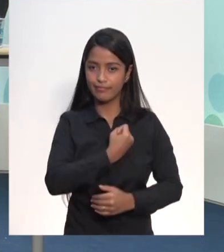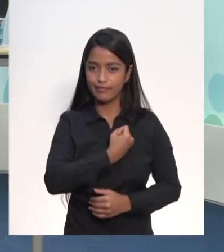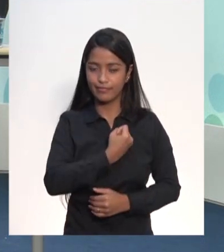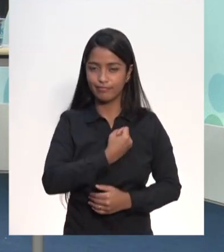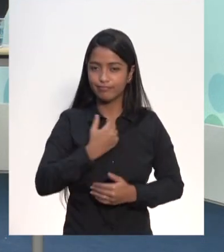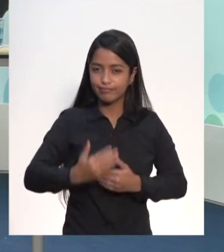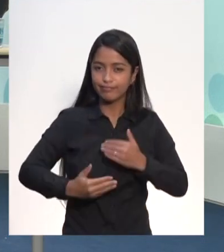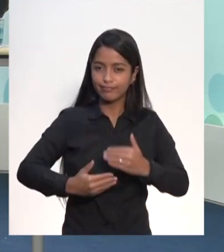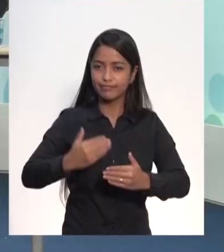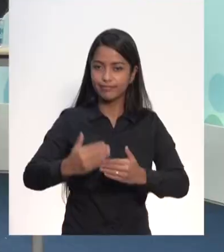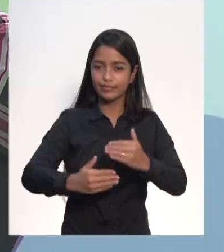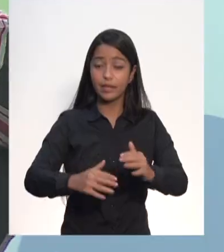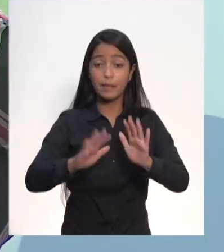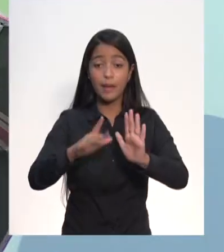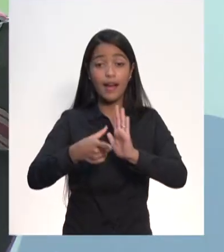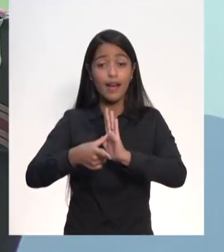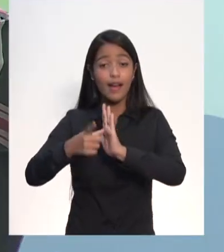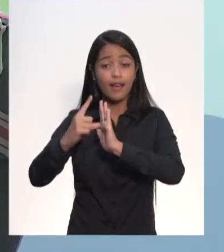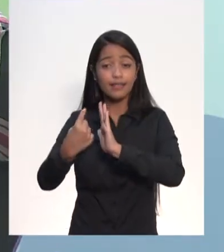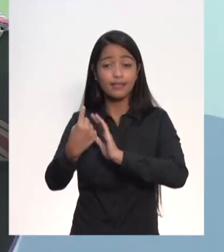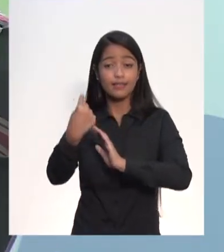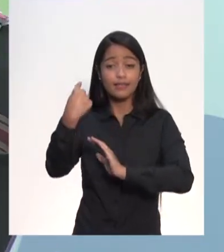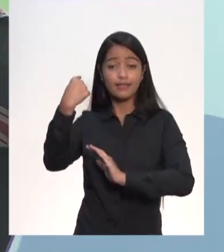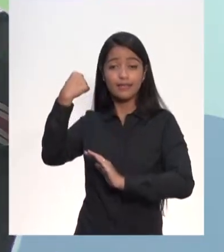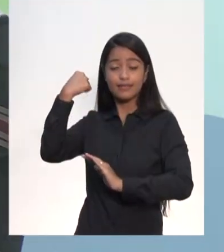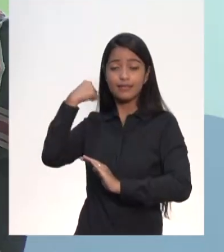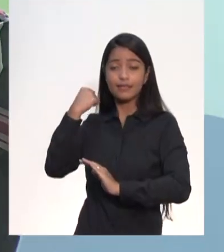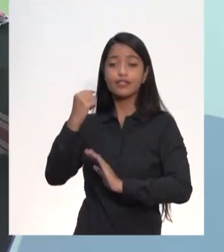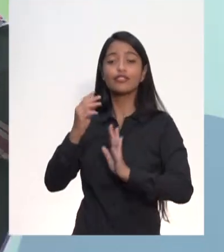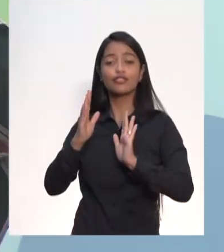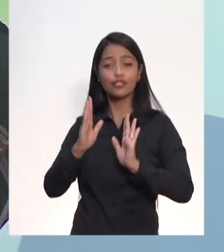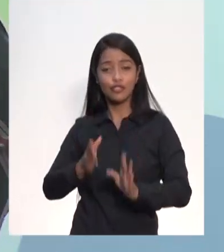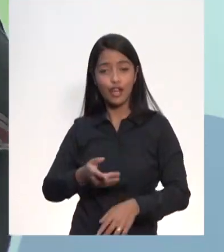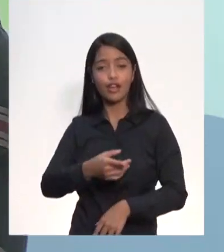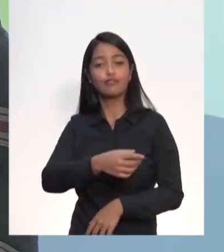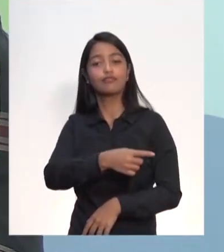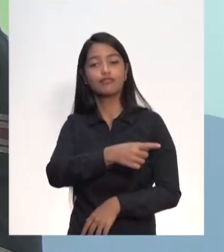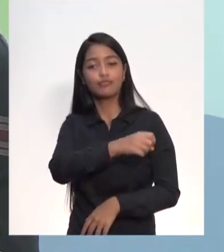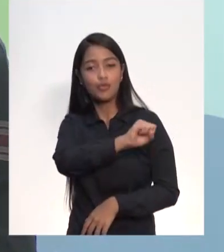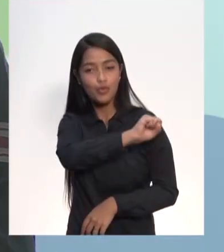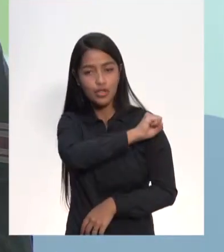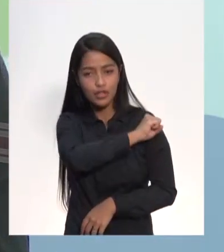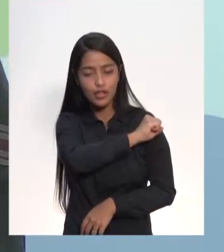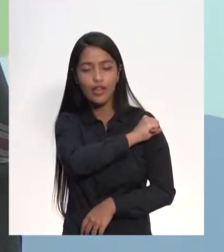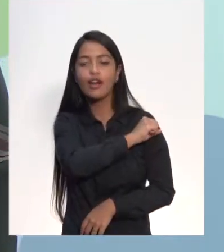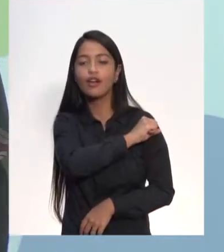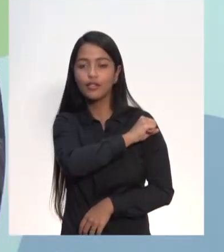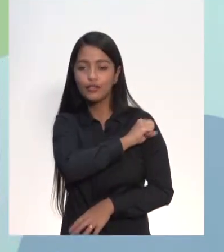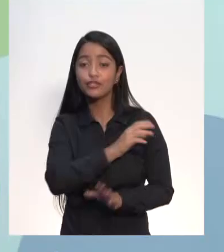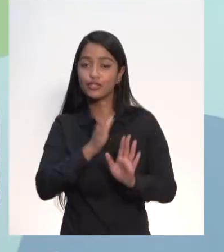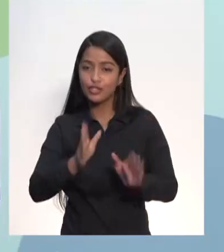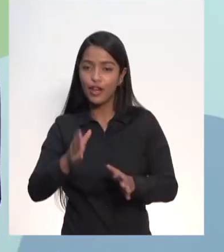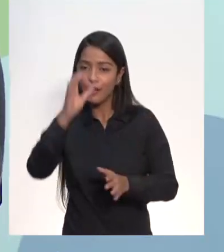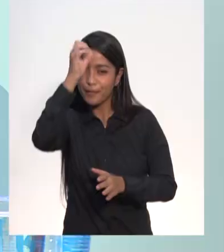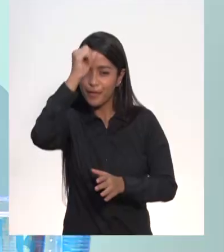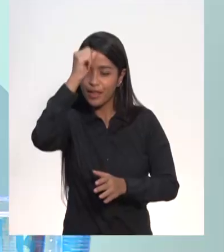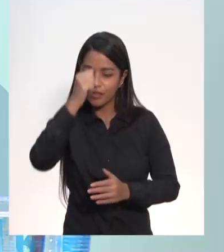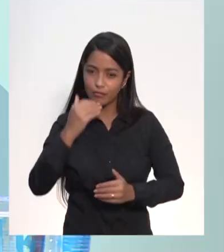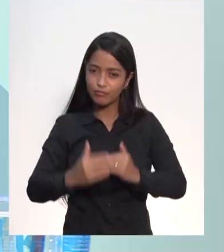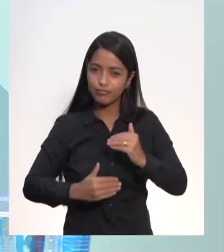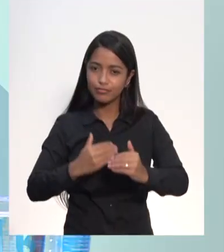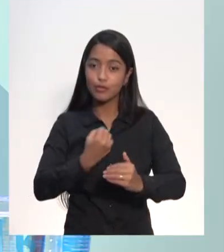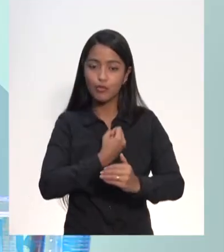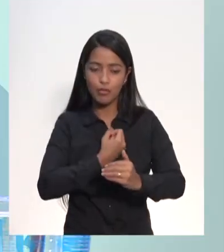já tiveram lá no ensino fundamental sequência numérica no 8º ano,